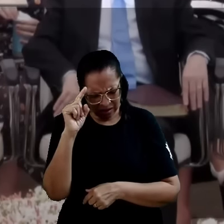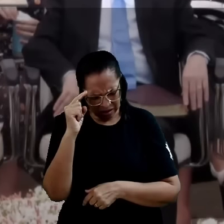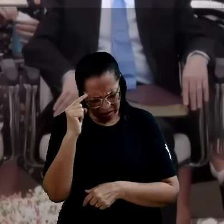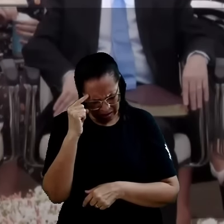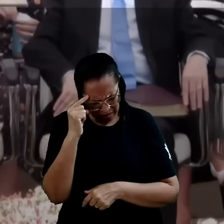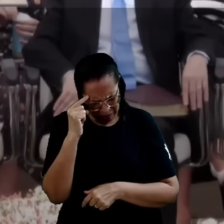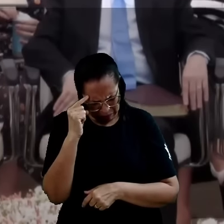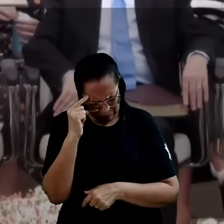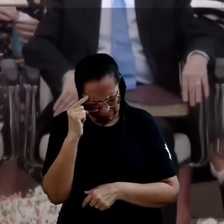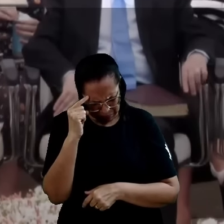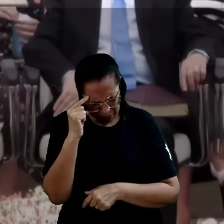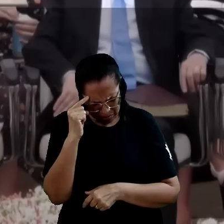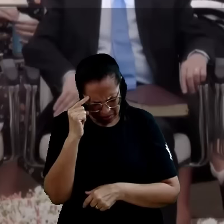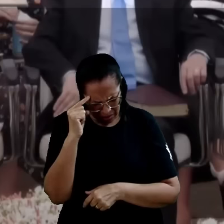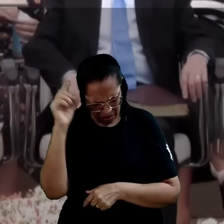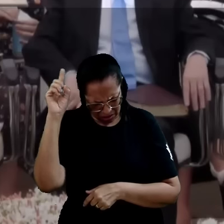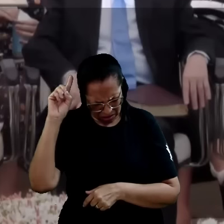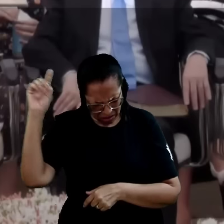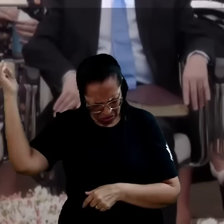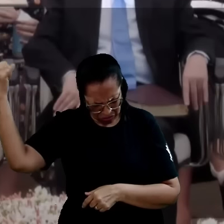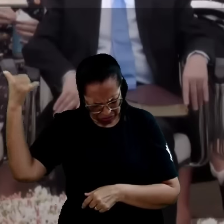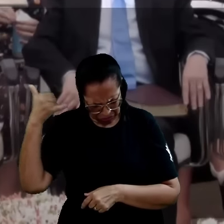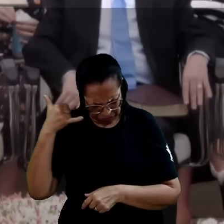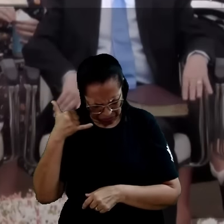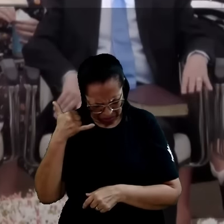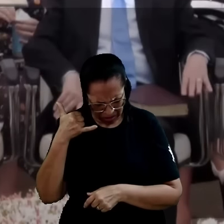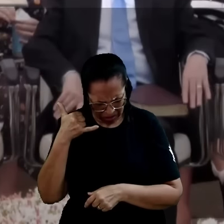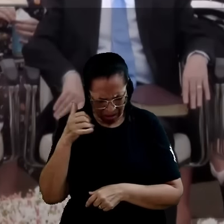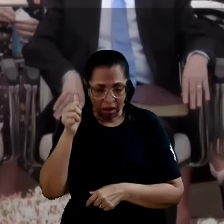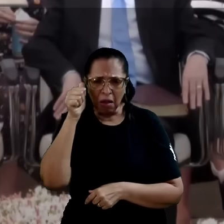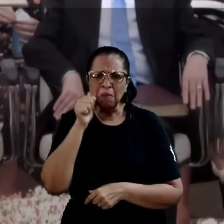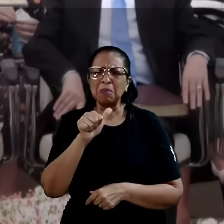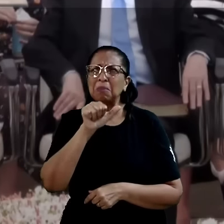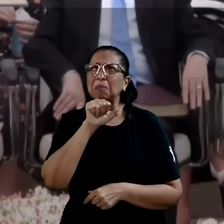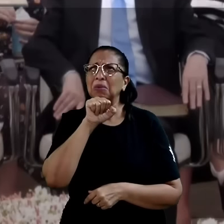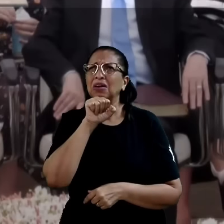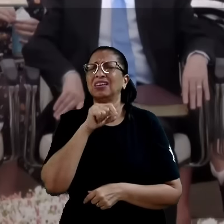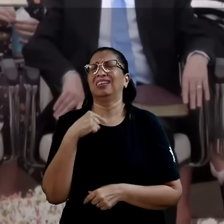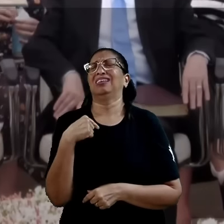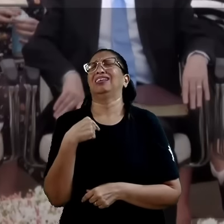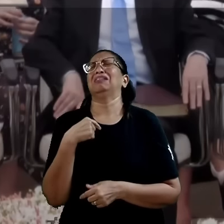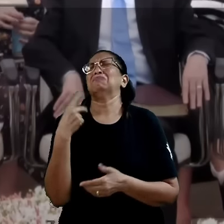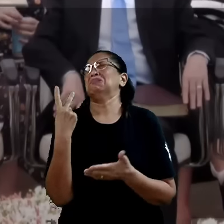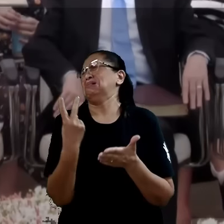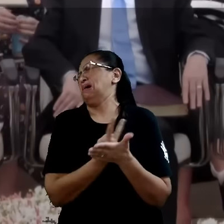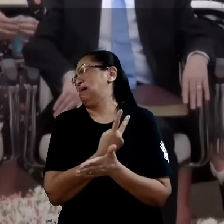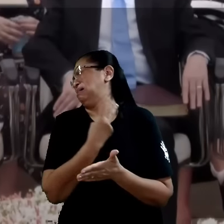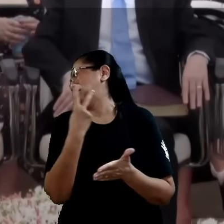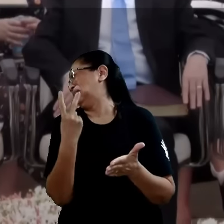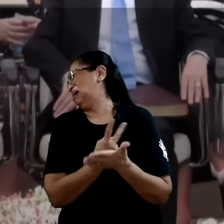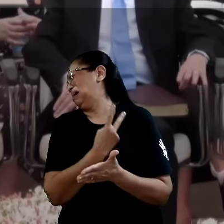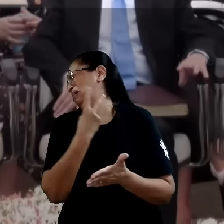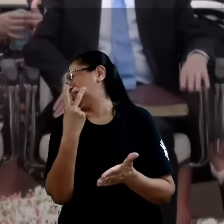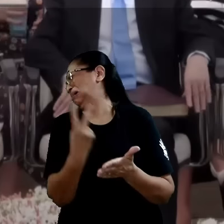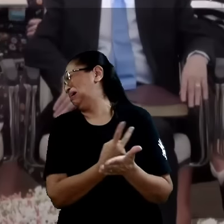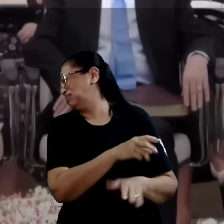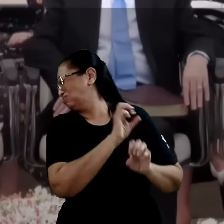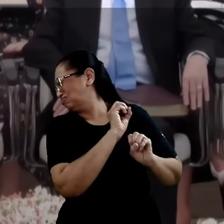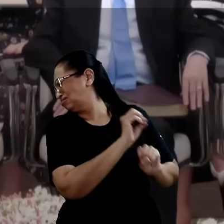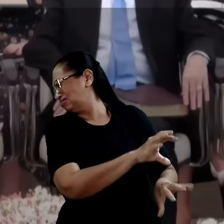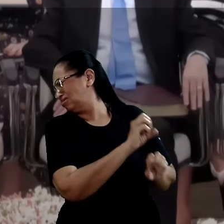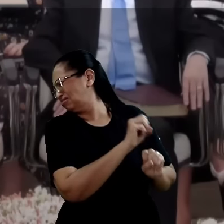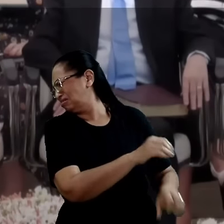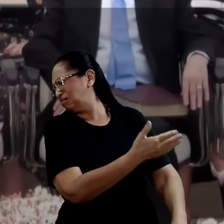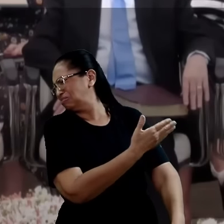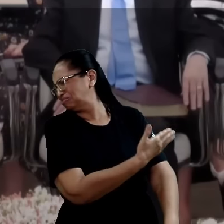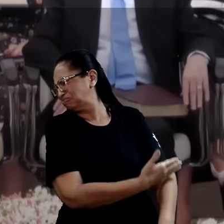ajoelhei e Deus manda te dizer hoje a partir de hoje não sei qual é o seu nome o meu é grande Se alguém for